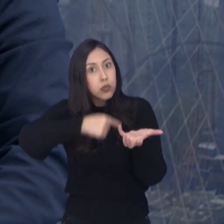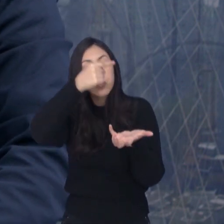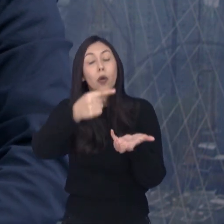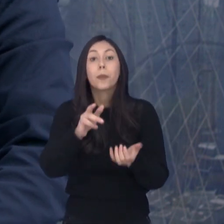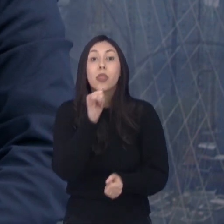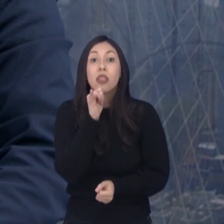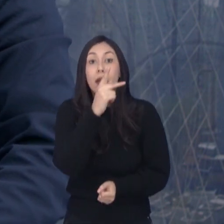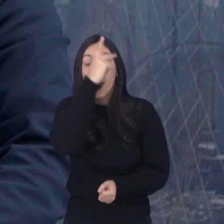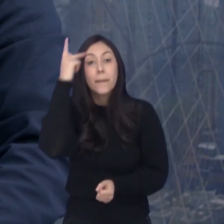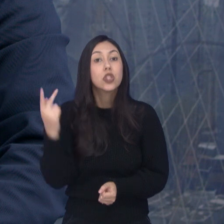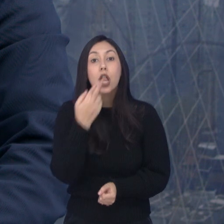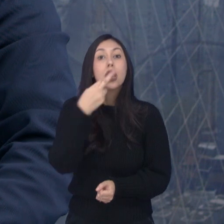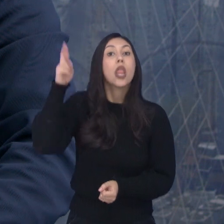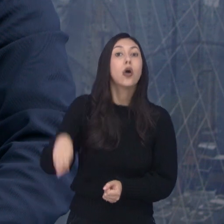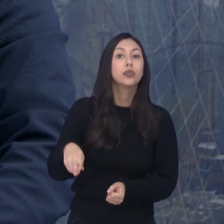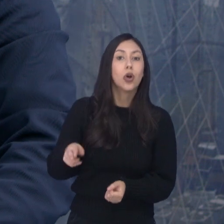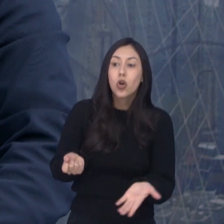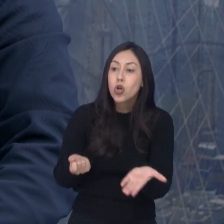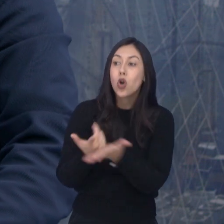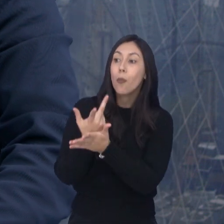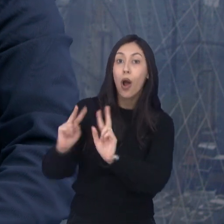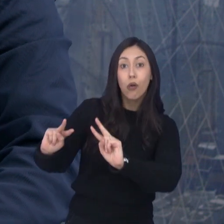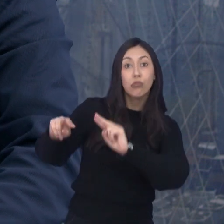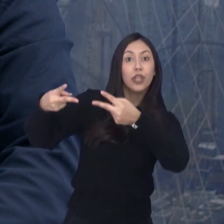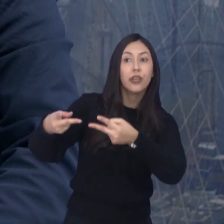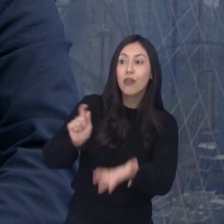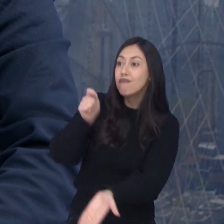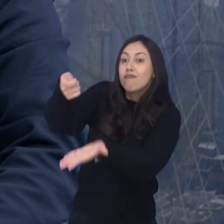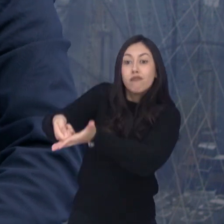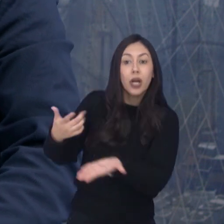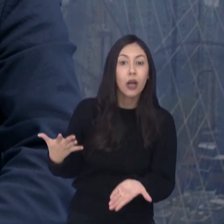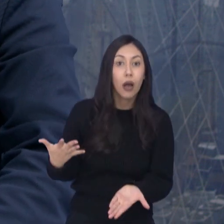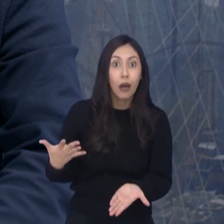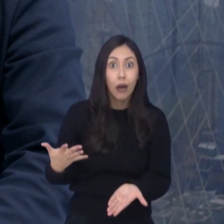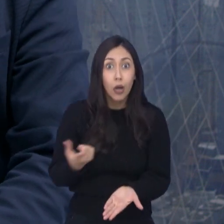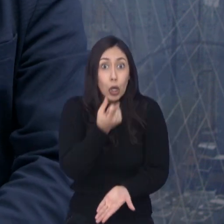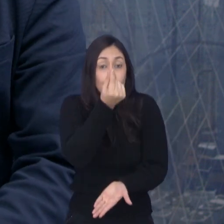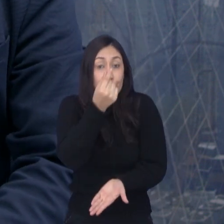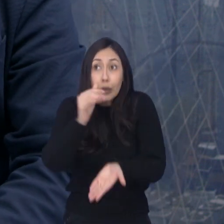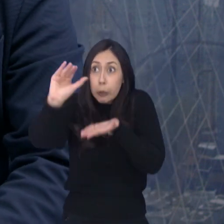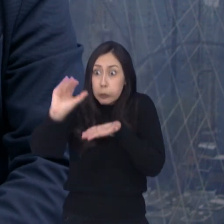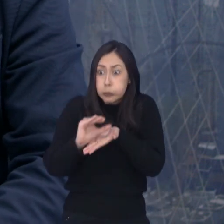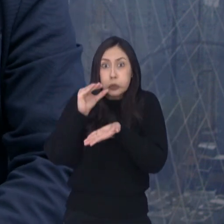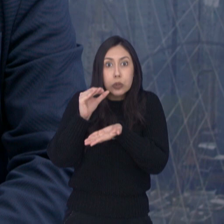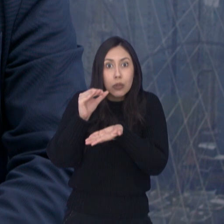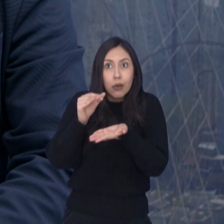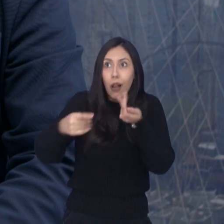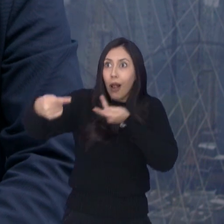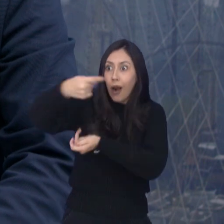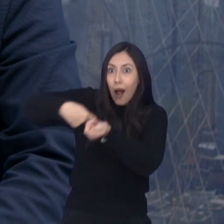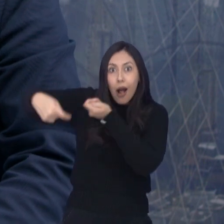compra algum link de um game que eu desenvolvi e me paga por isso, esse recurso da Rússia vem aqui circular